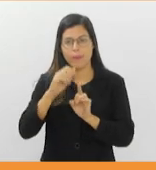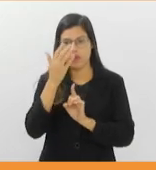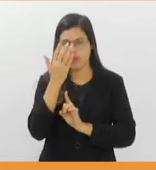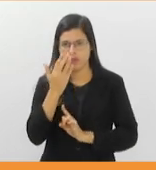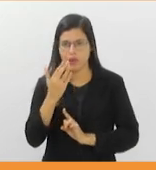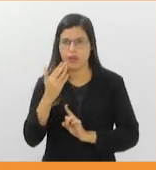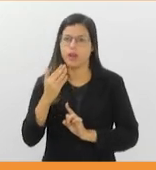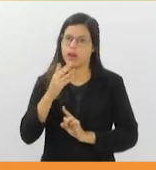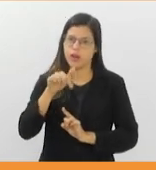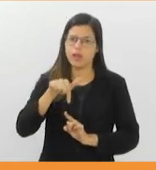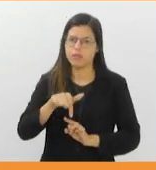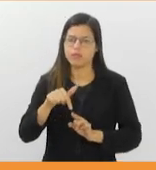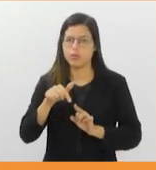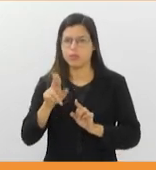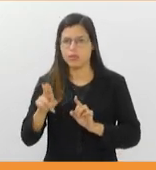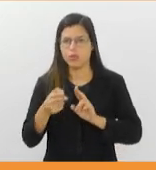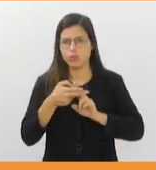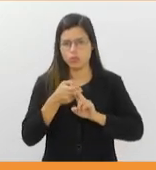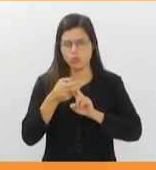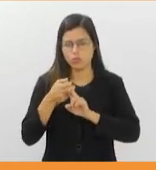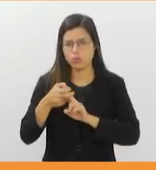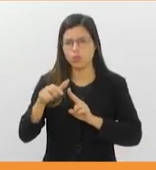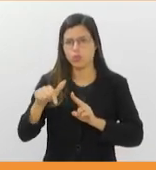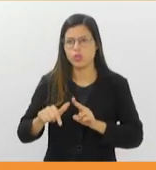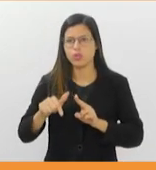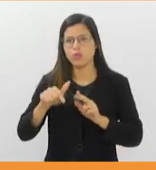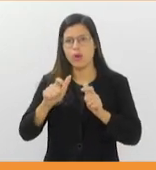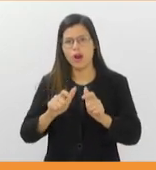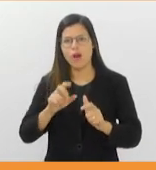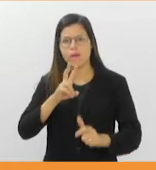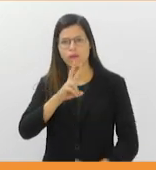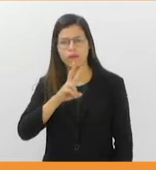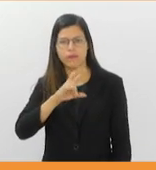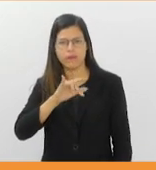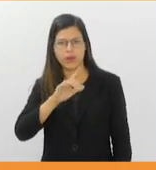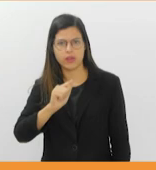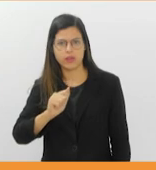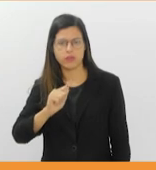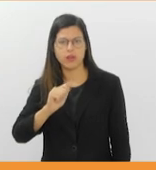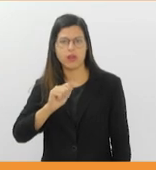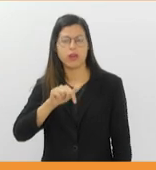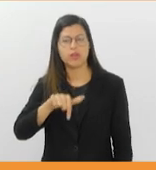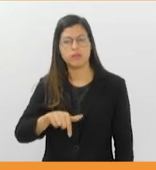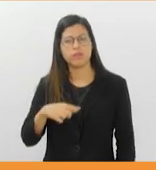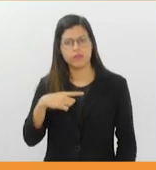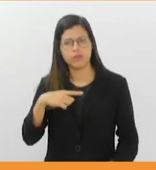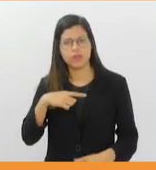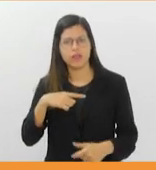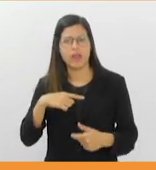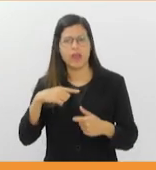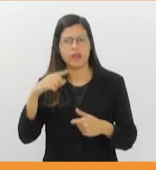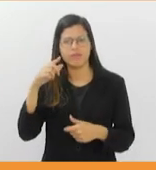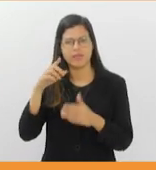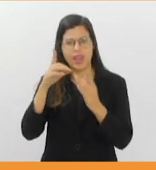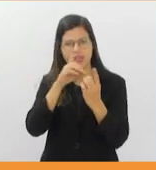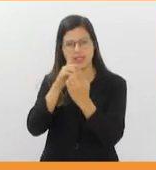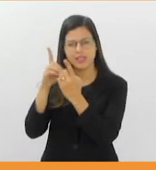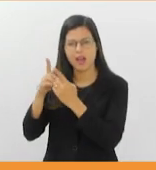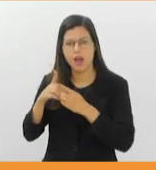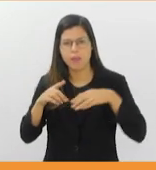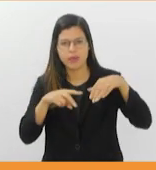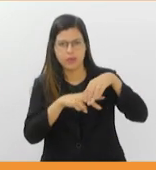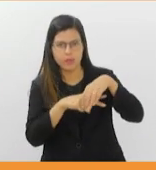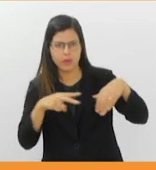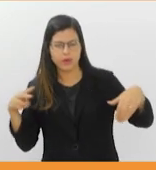Sistema Único de Saúde, o espaço na Vila Santa Cecília oferece diversos tipos de exames de ressonância magnética, como de